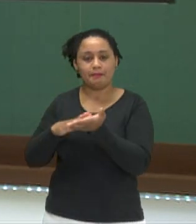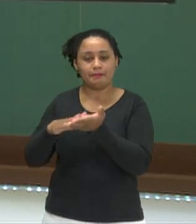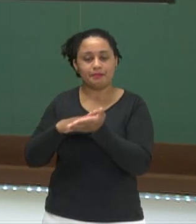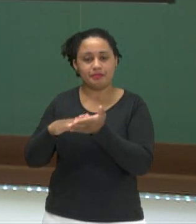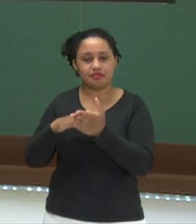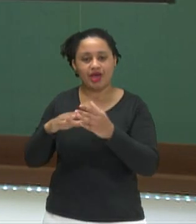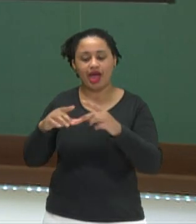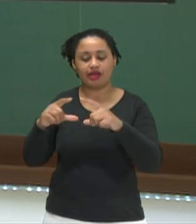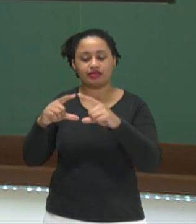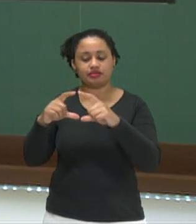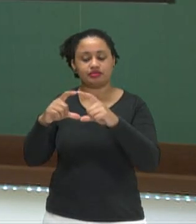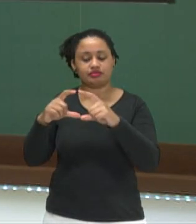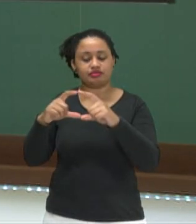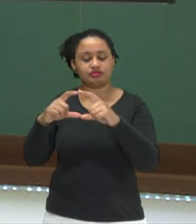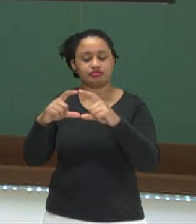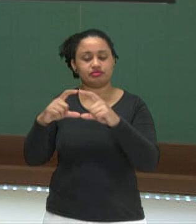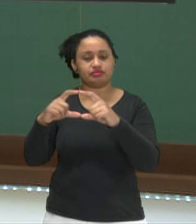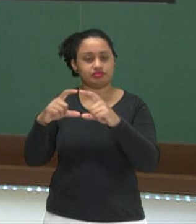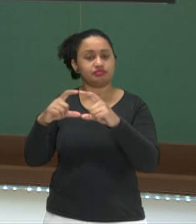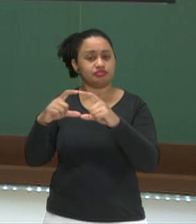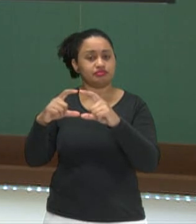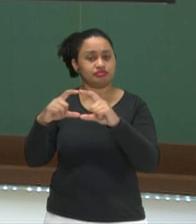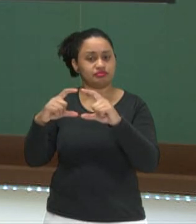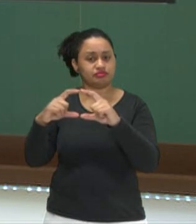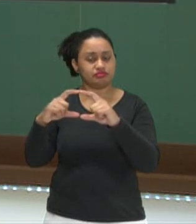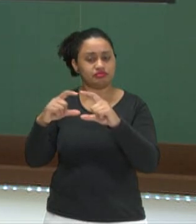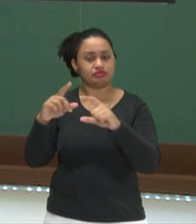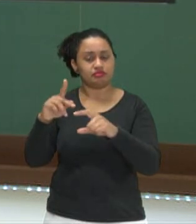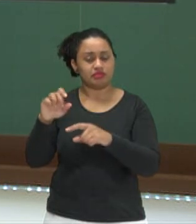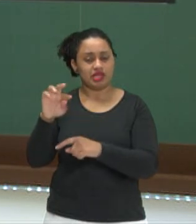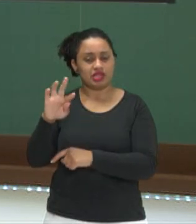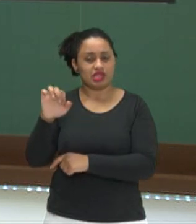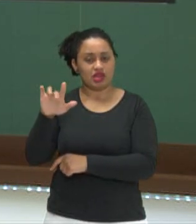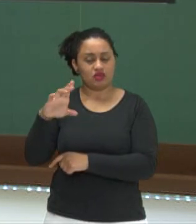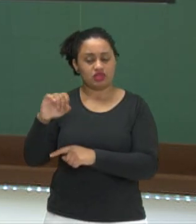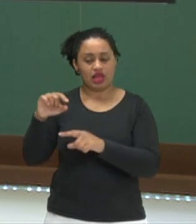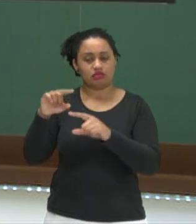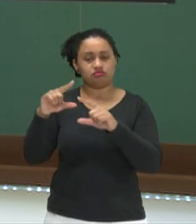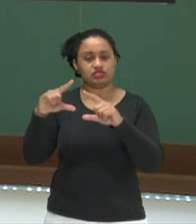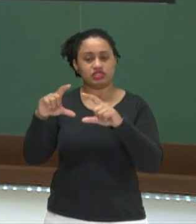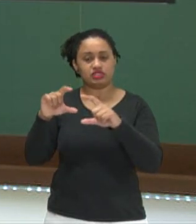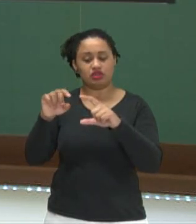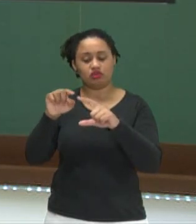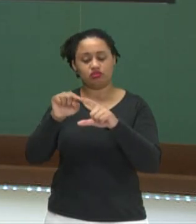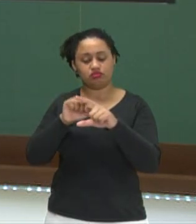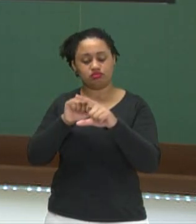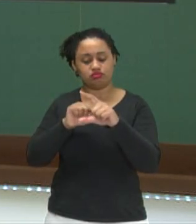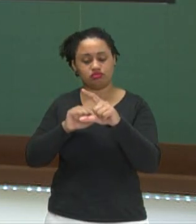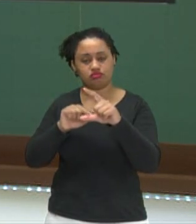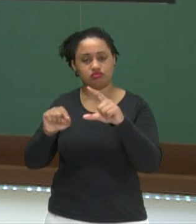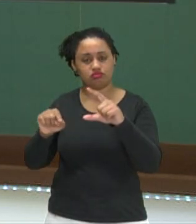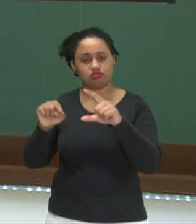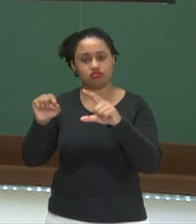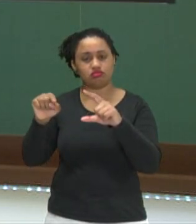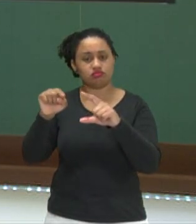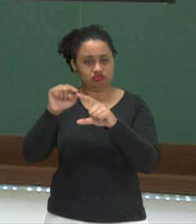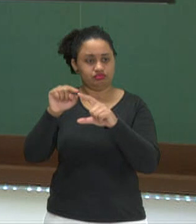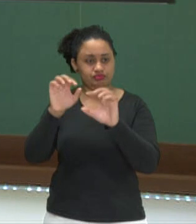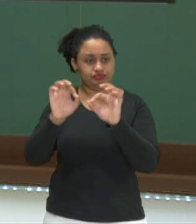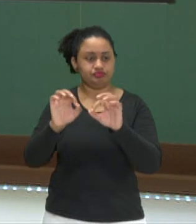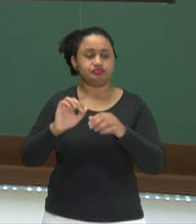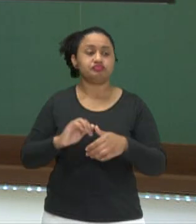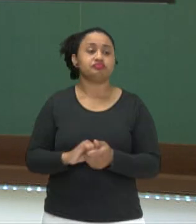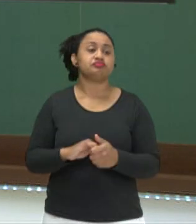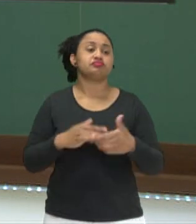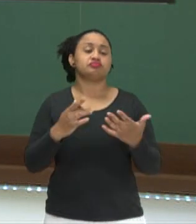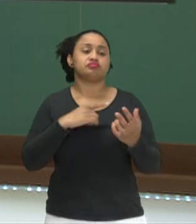pentagonal, ó, nome base, né? Se é um poliedro tem base, né? A base pentagonal aqui é um outro exemplo de prisma. Então